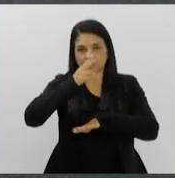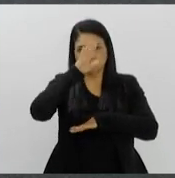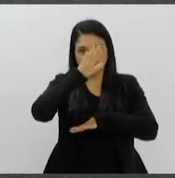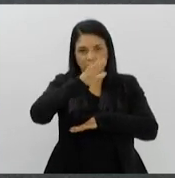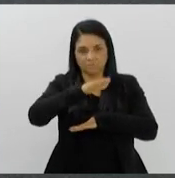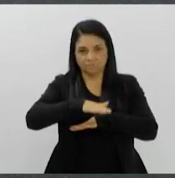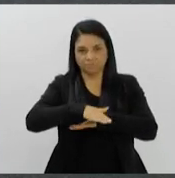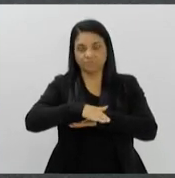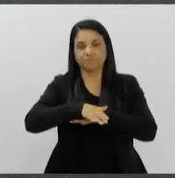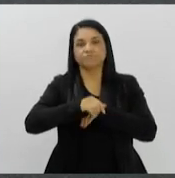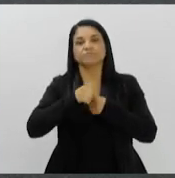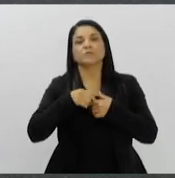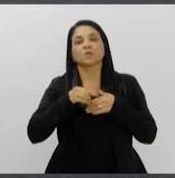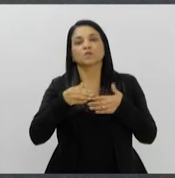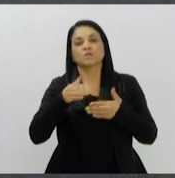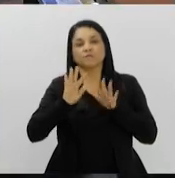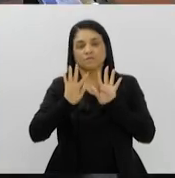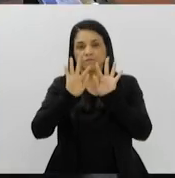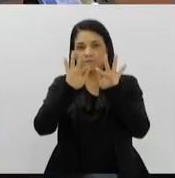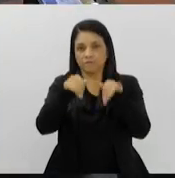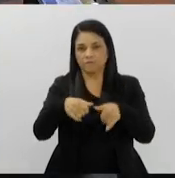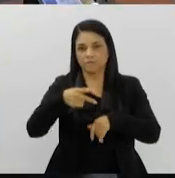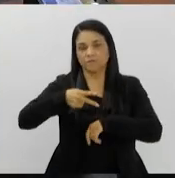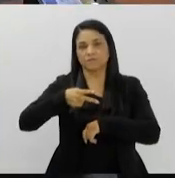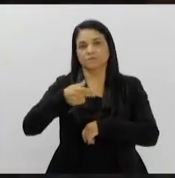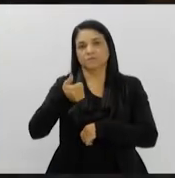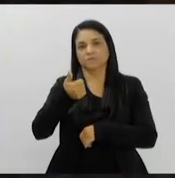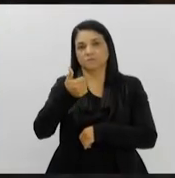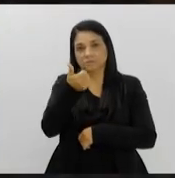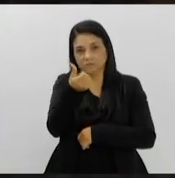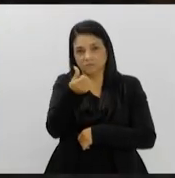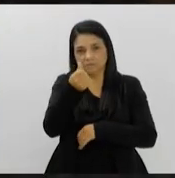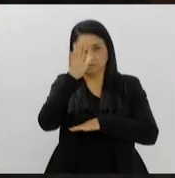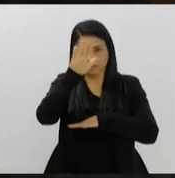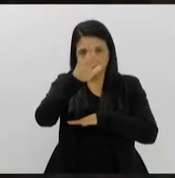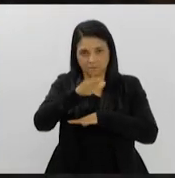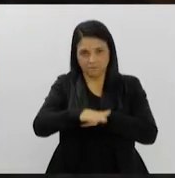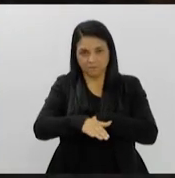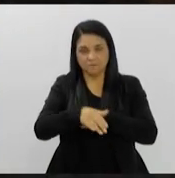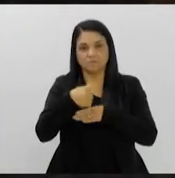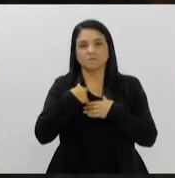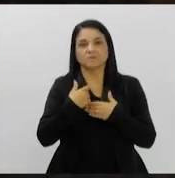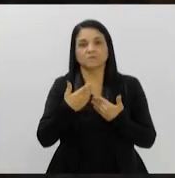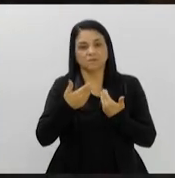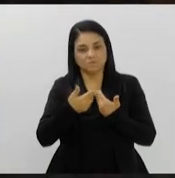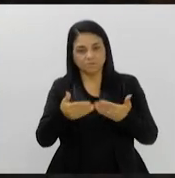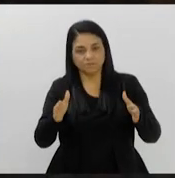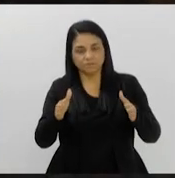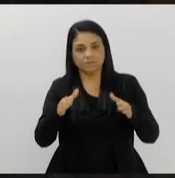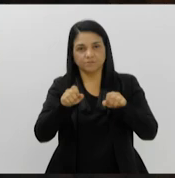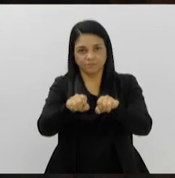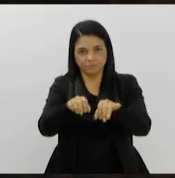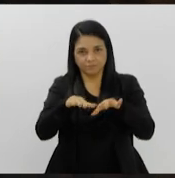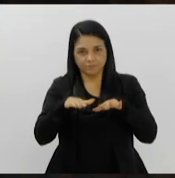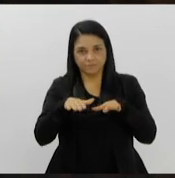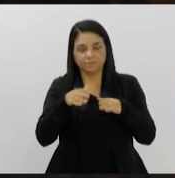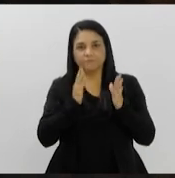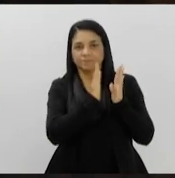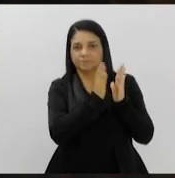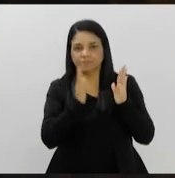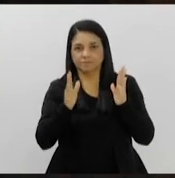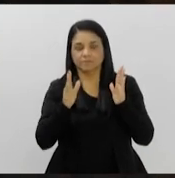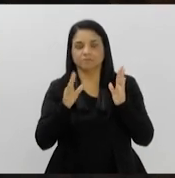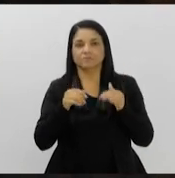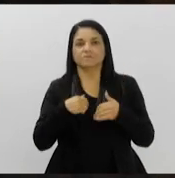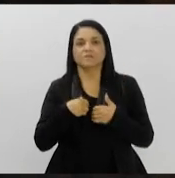às 18 horas lida e aprovada a ata passa-se ao expediente Inicial